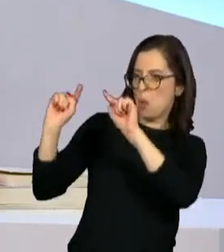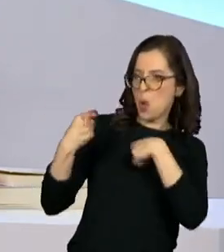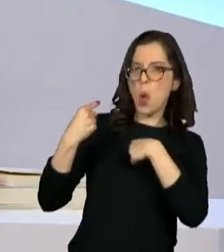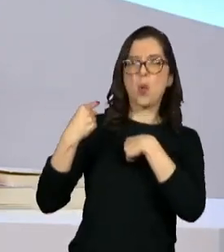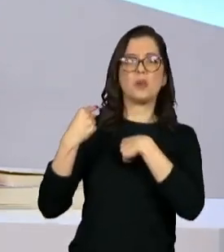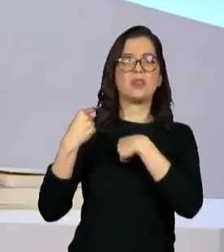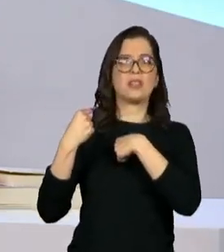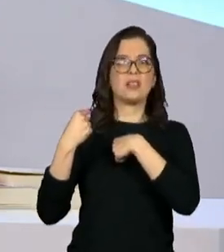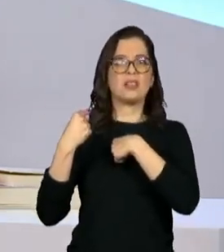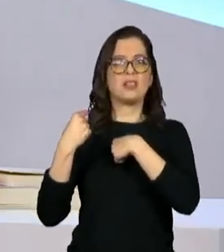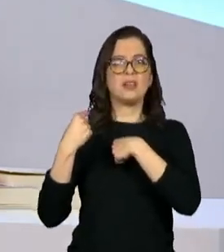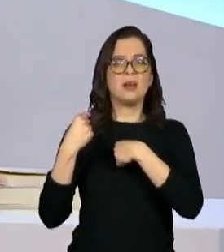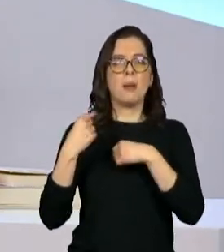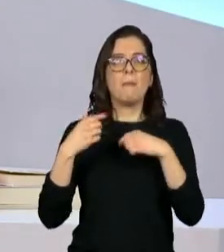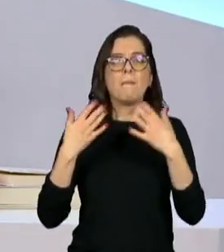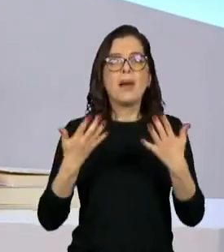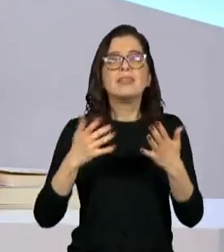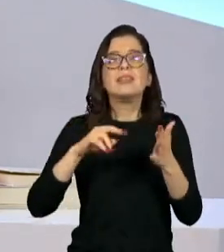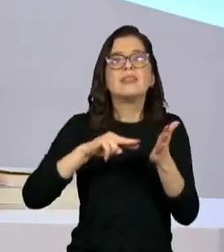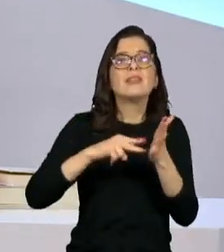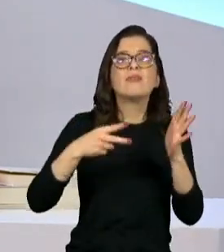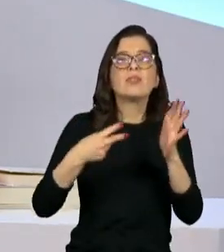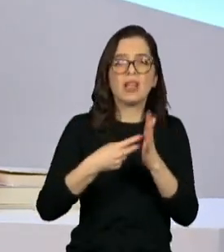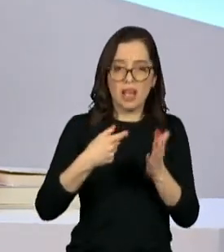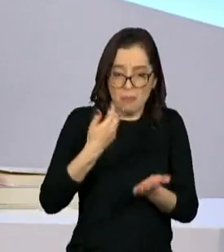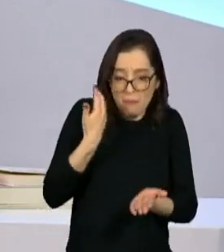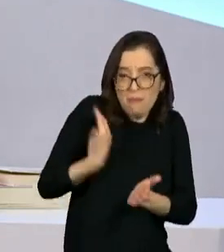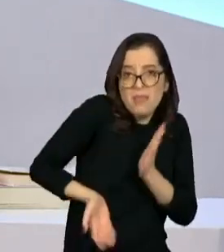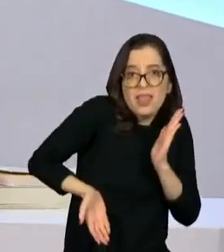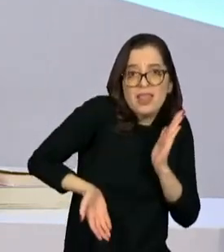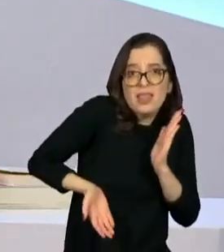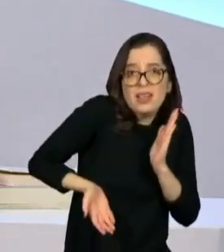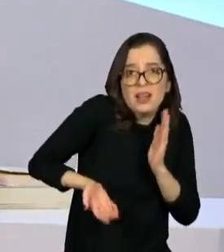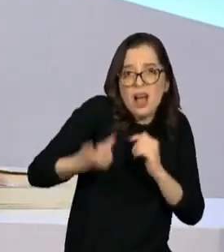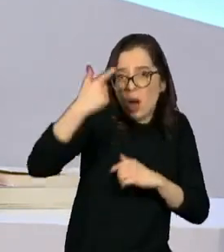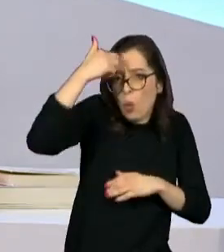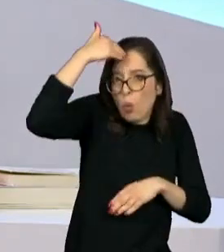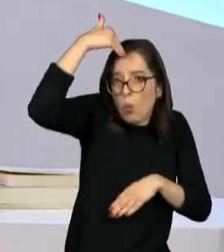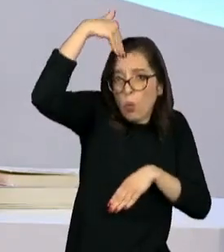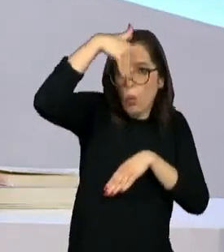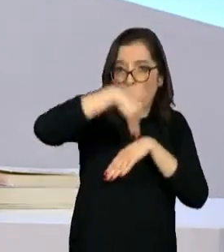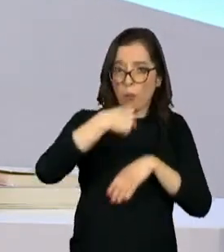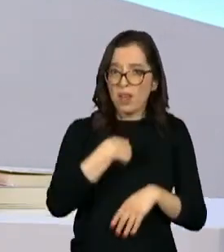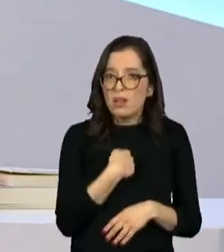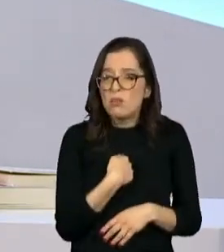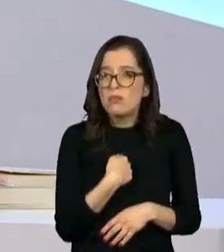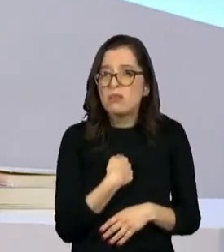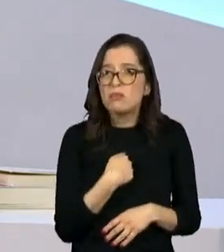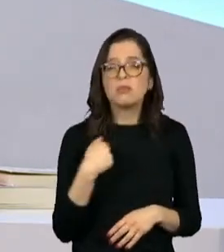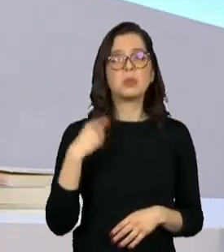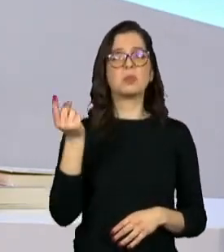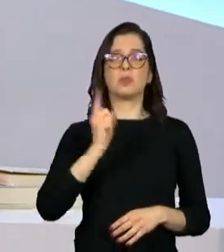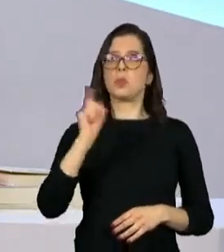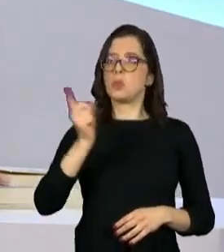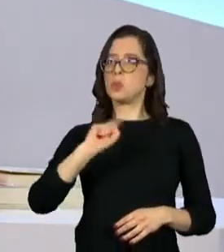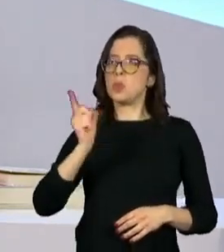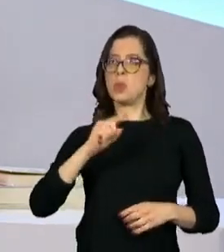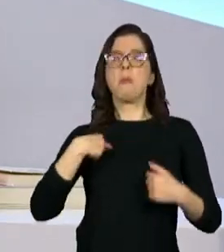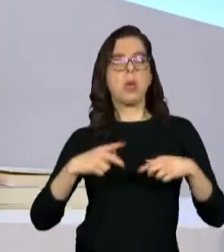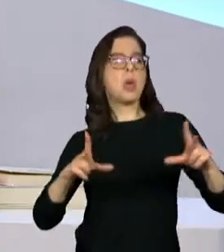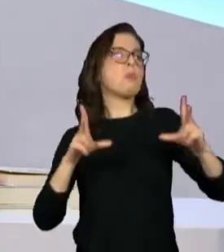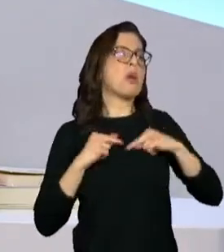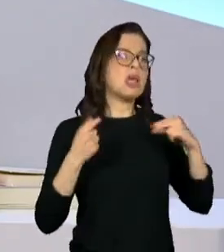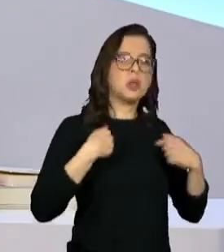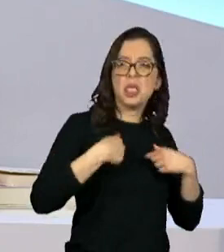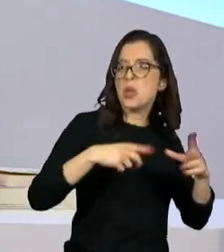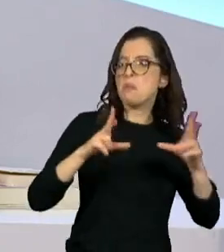significado novo para esses perdedores que não conseguem ver a retirada após a derrota como algo que deve ser feito, mas a